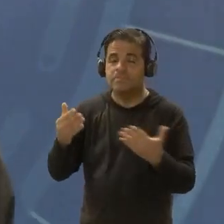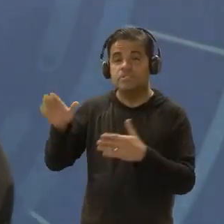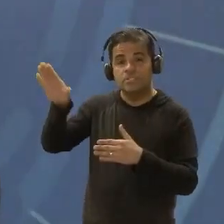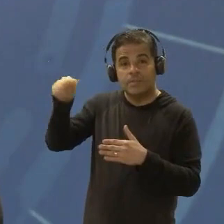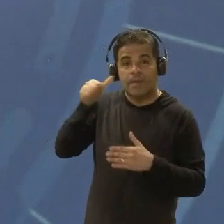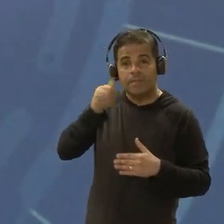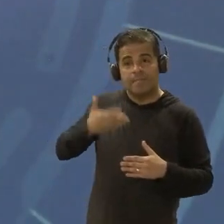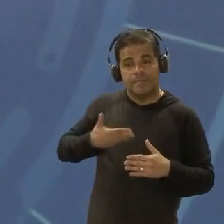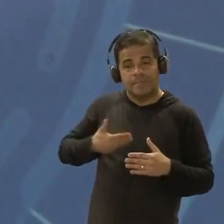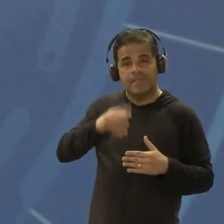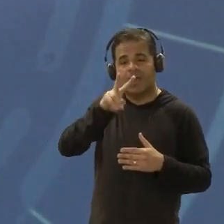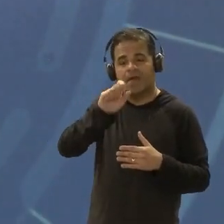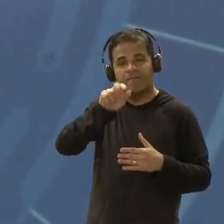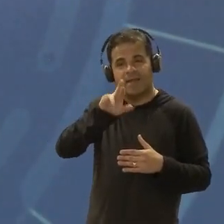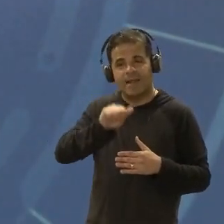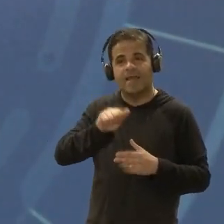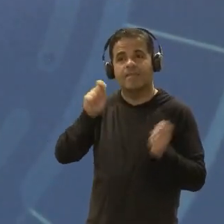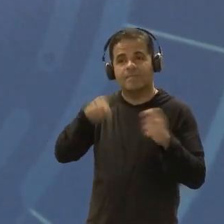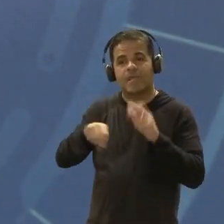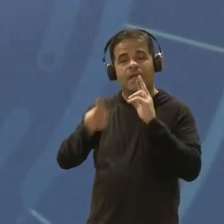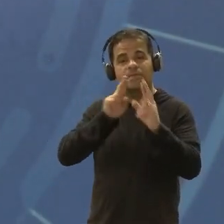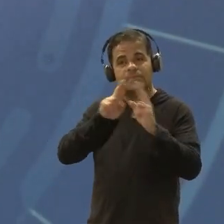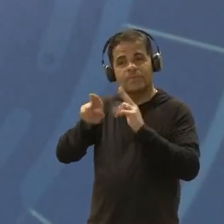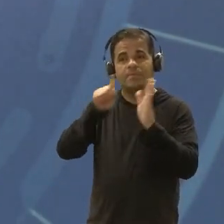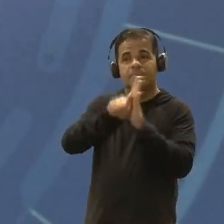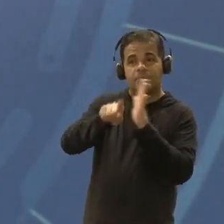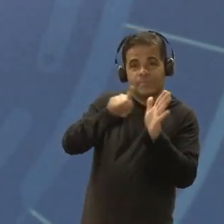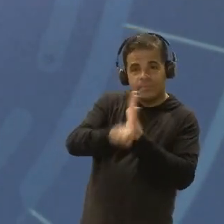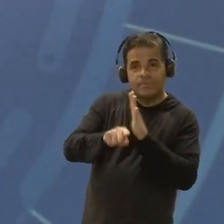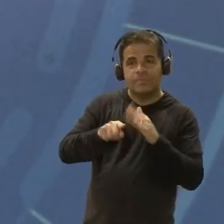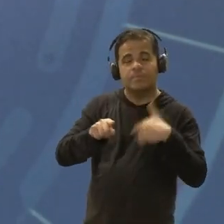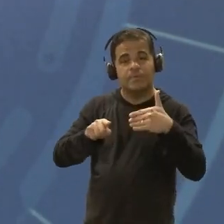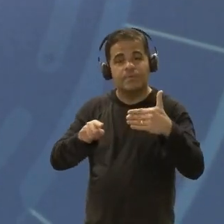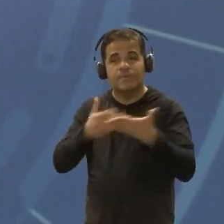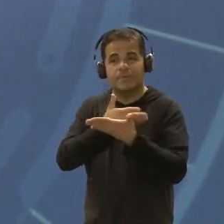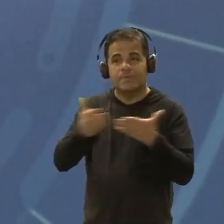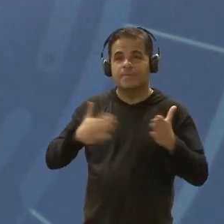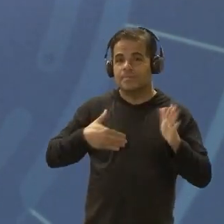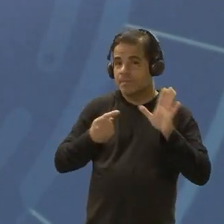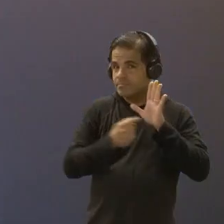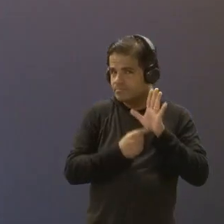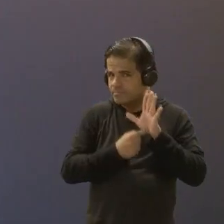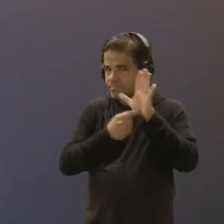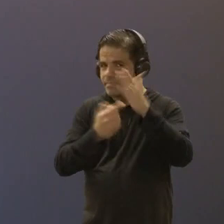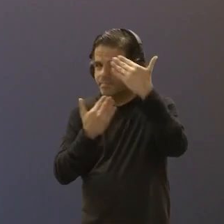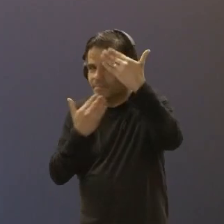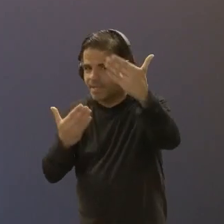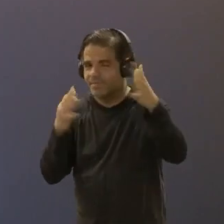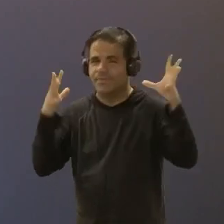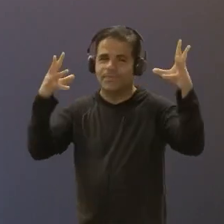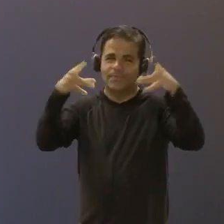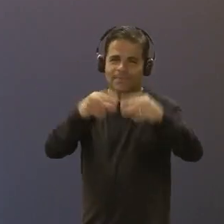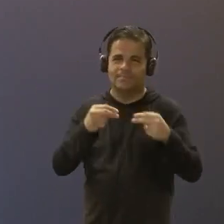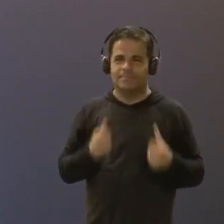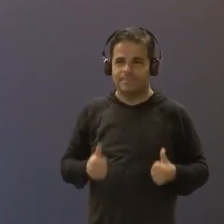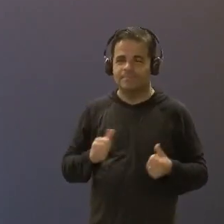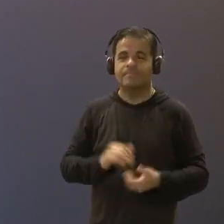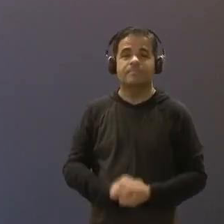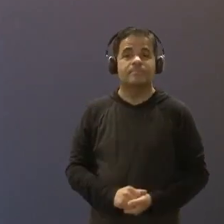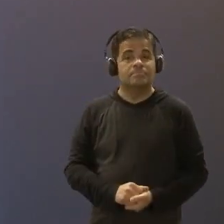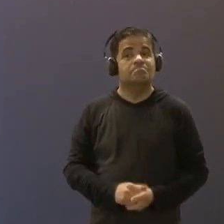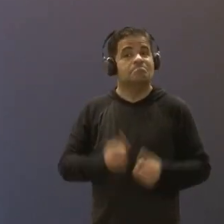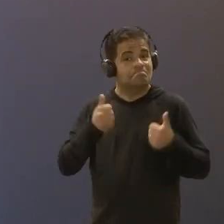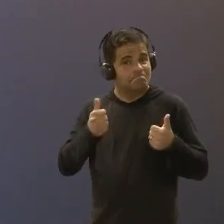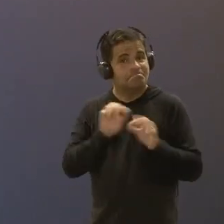gente possa responder as perguntas que possam ter suscitado da minha apresentação. Obrigado a todos. Muito bem,